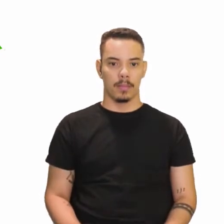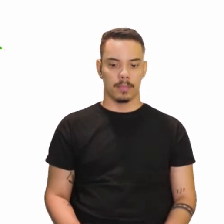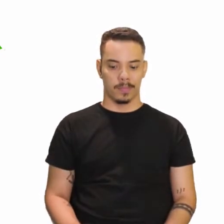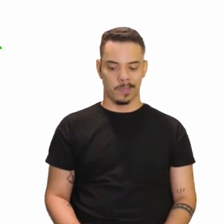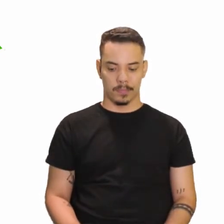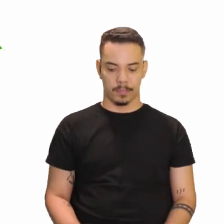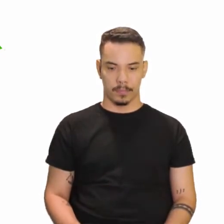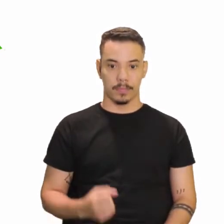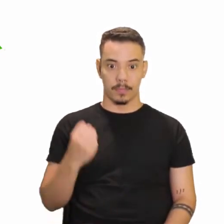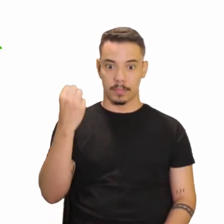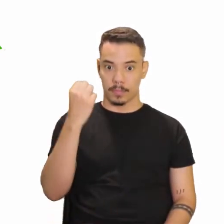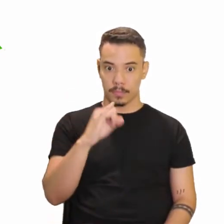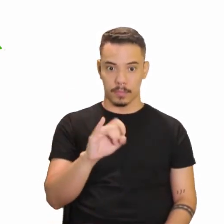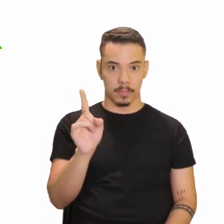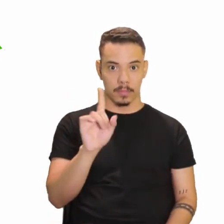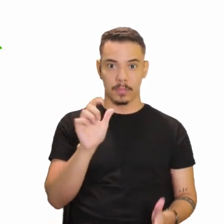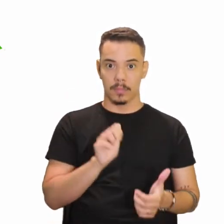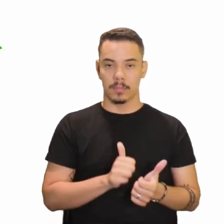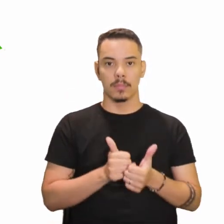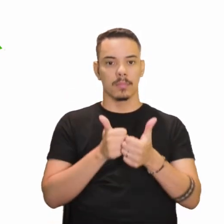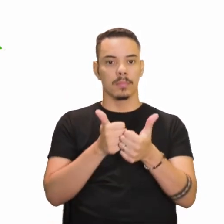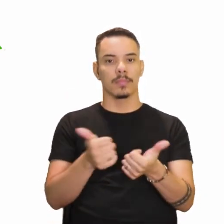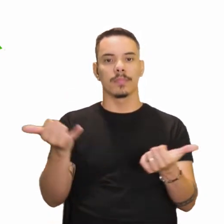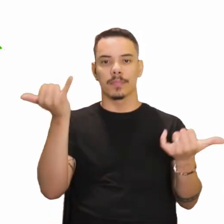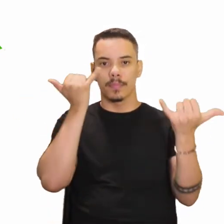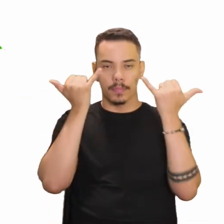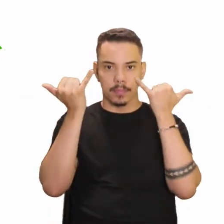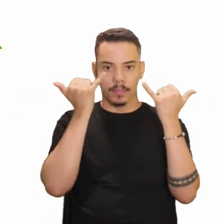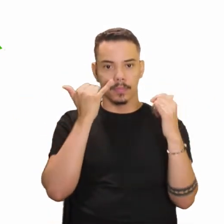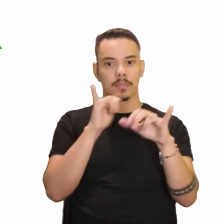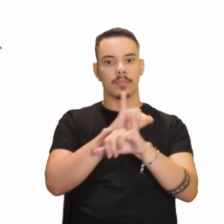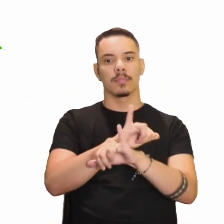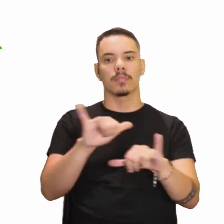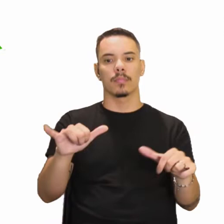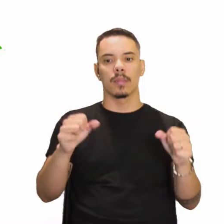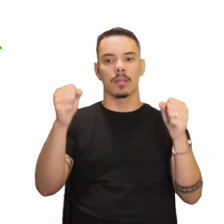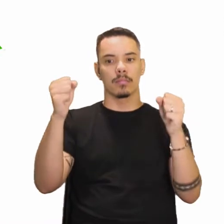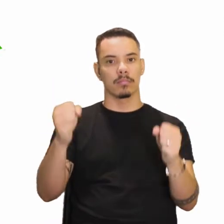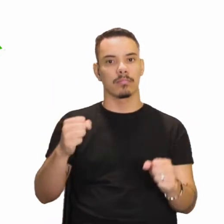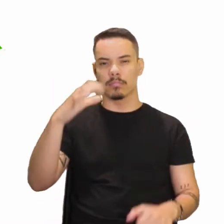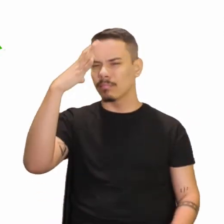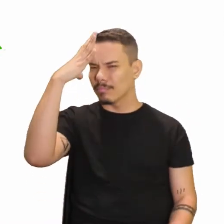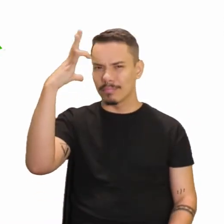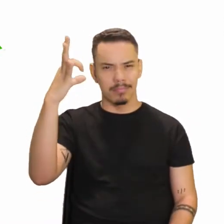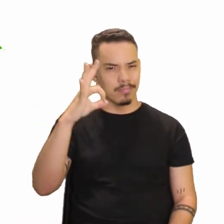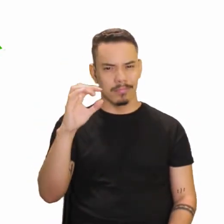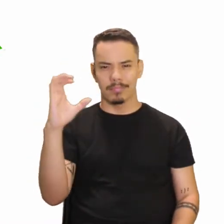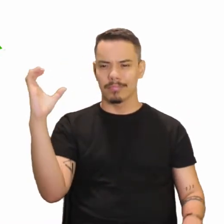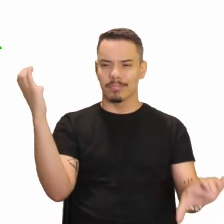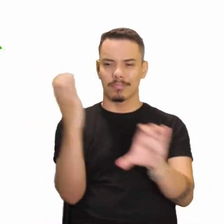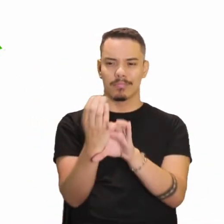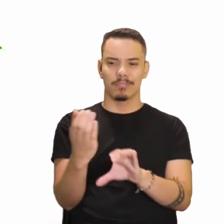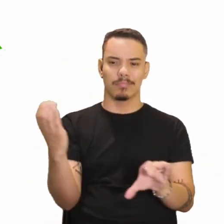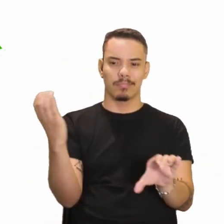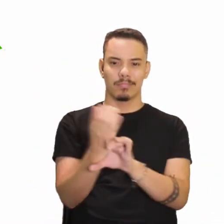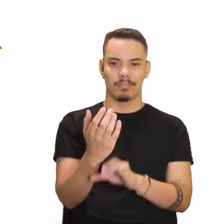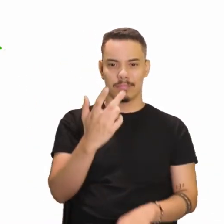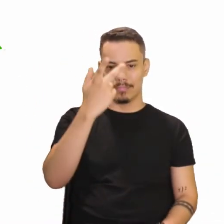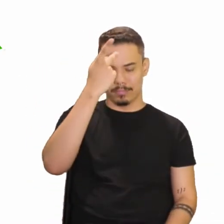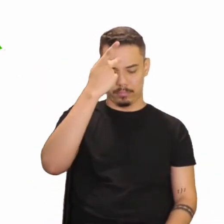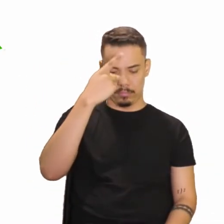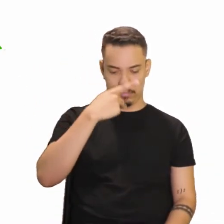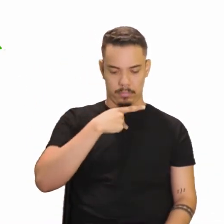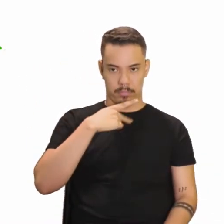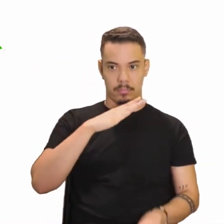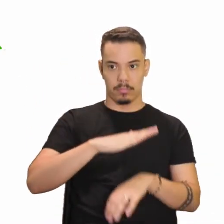caso não venha acompanhada de uma notícia pode não ser compreendida pelo leitor